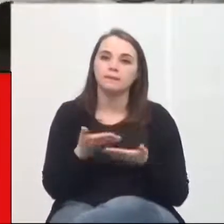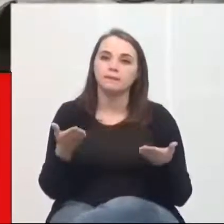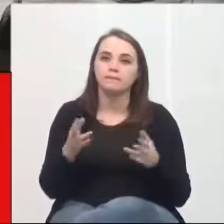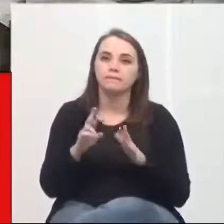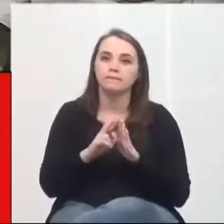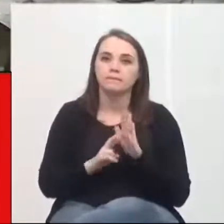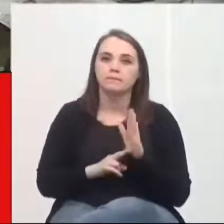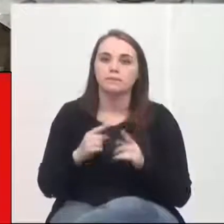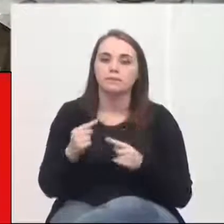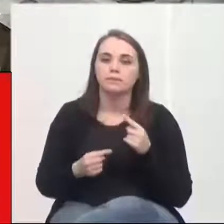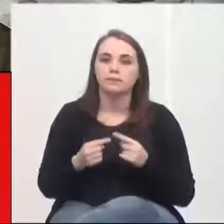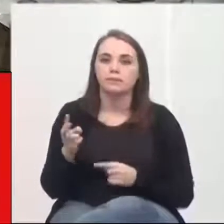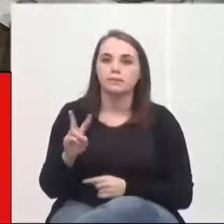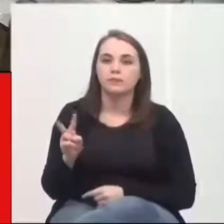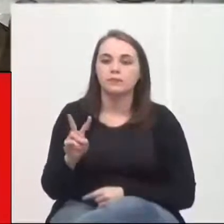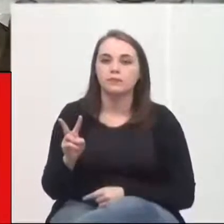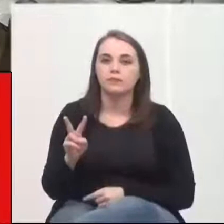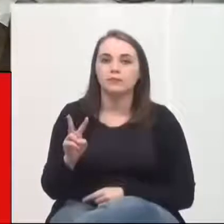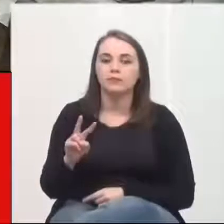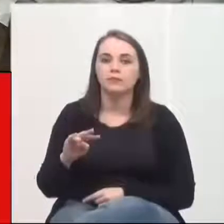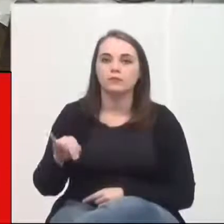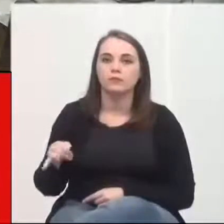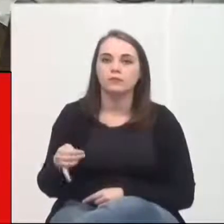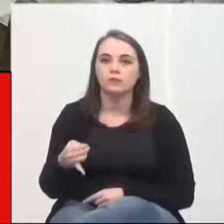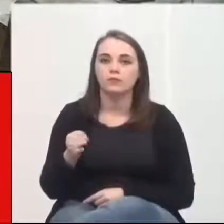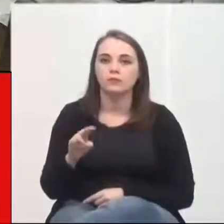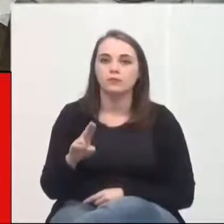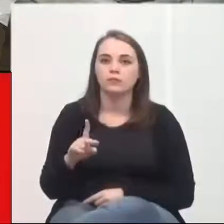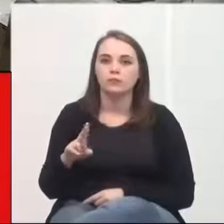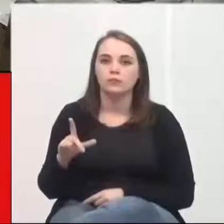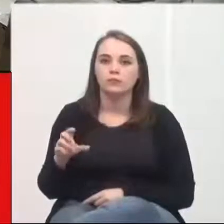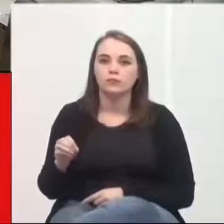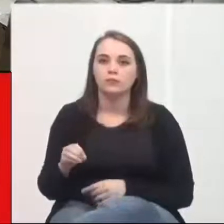está em discussão. Com a palavra, vereador autor Júlio Kaminski.